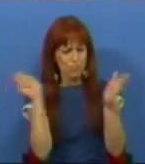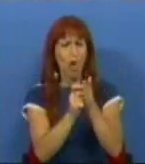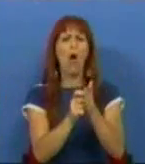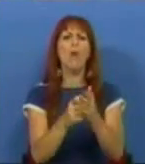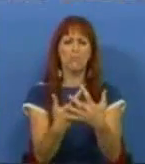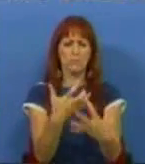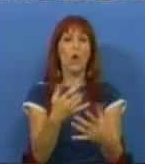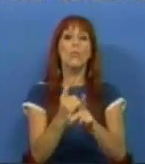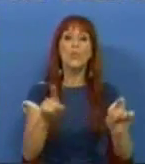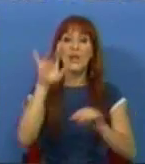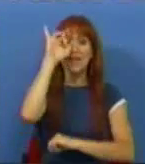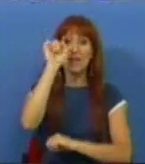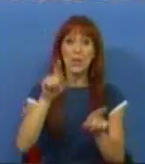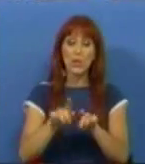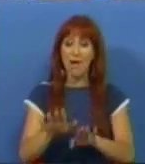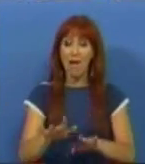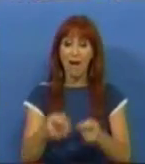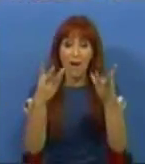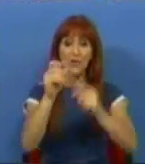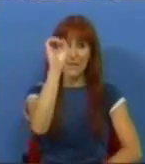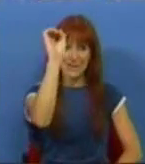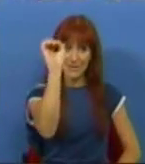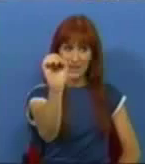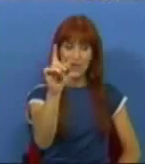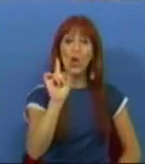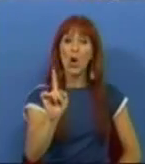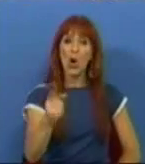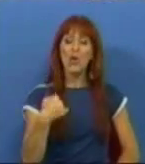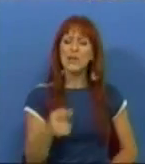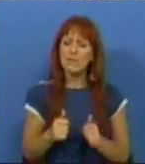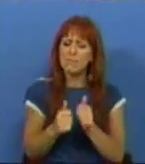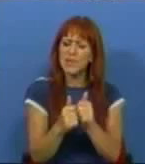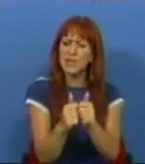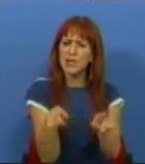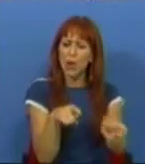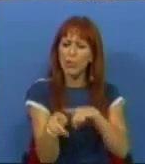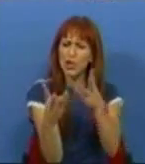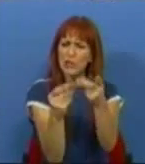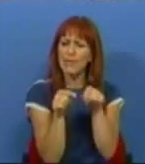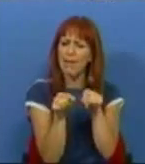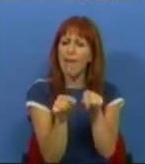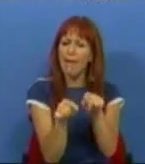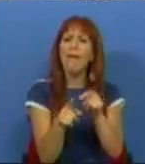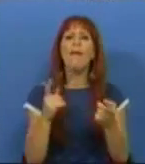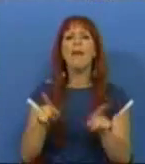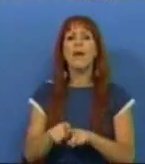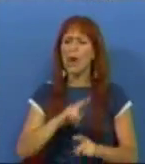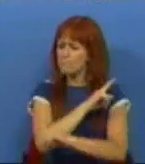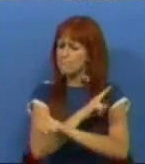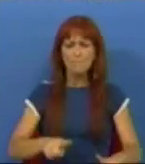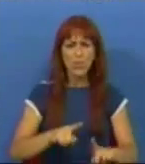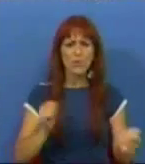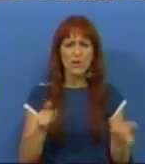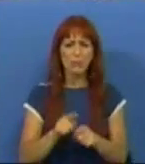marcado. Porque a ideia do saldo orçamental zero é a perseguição à política orçamental e, portanto, a